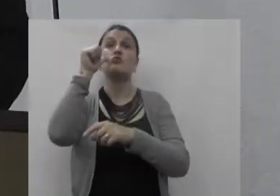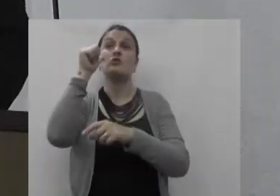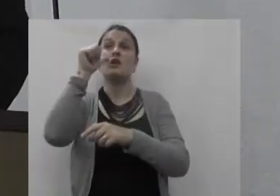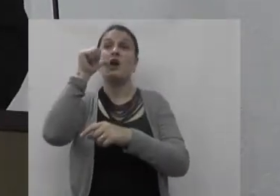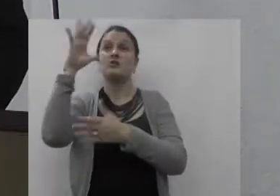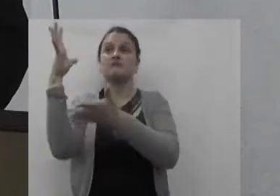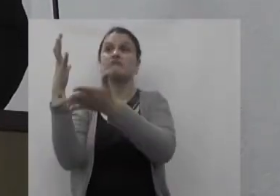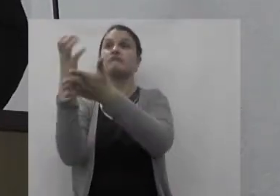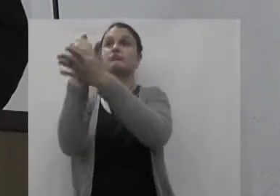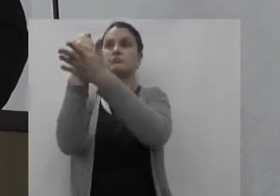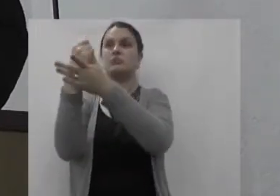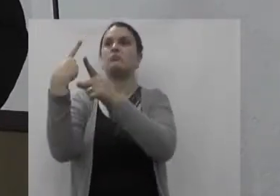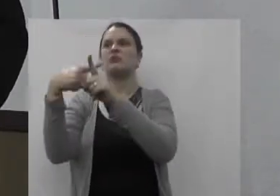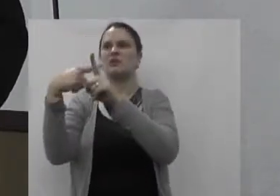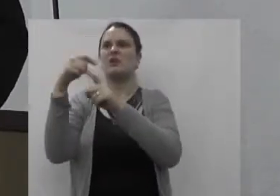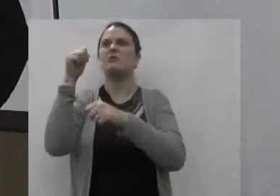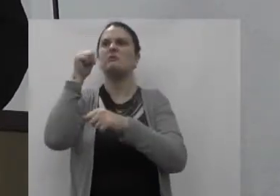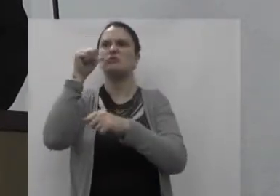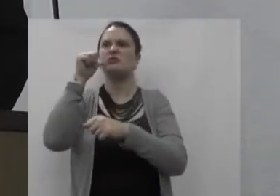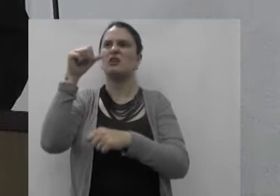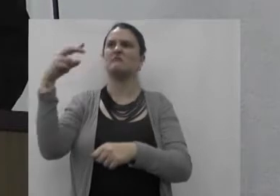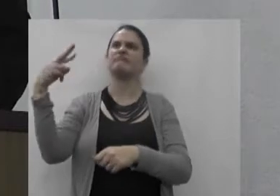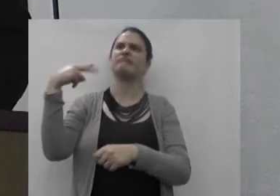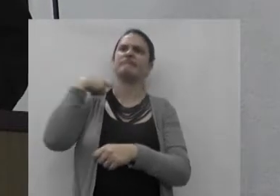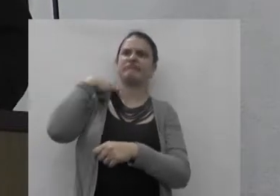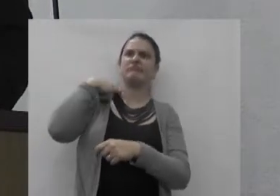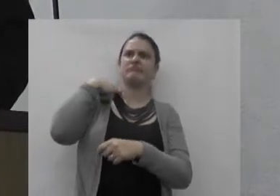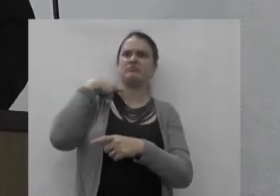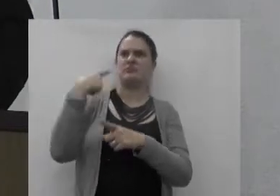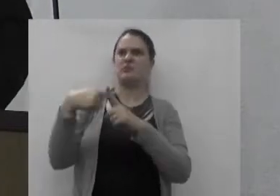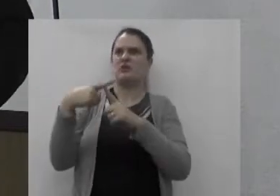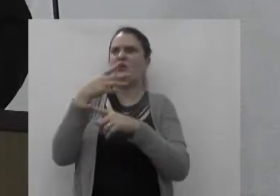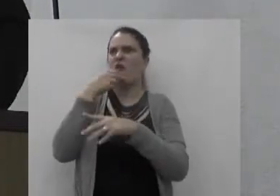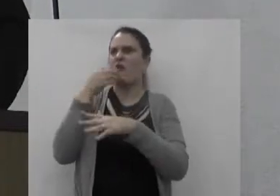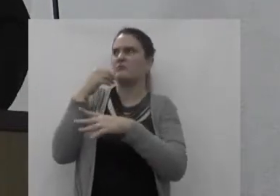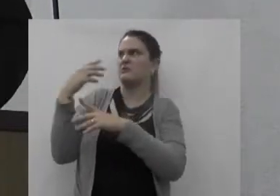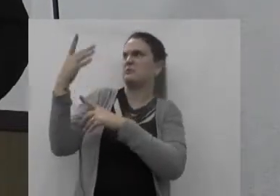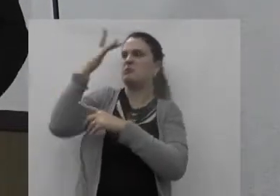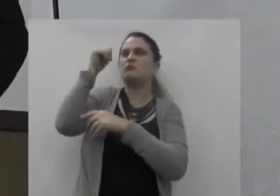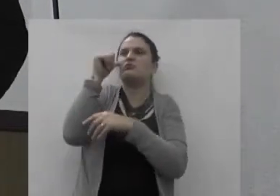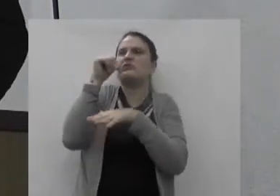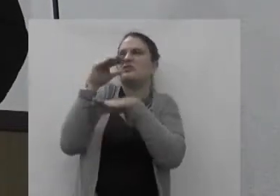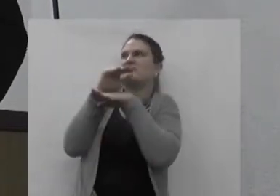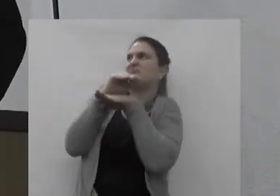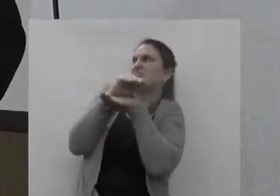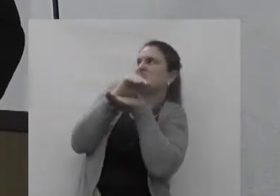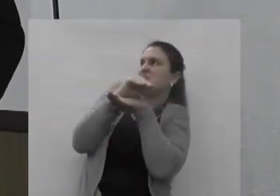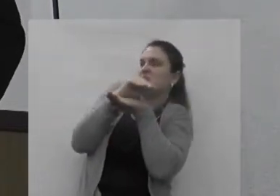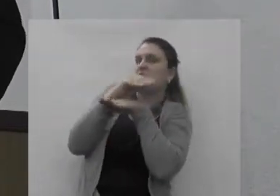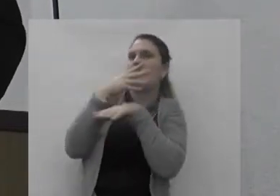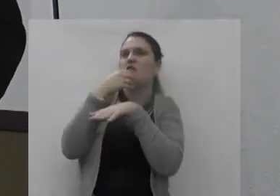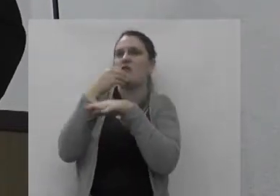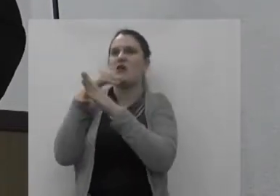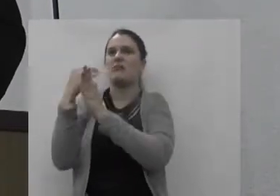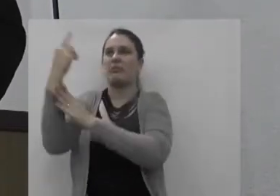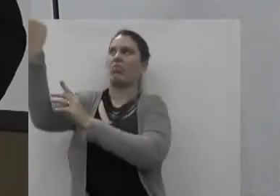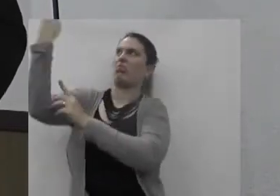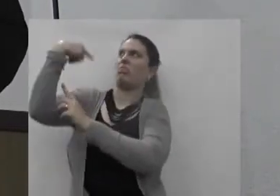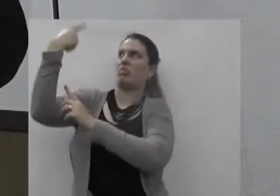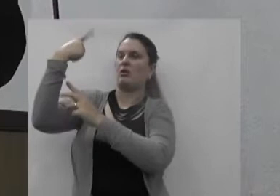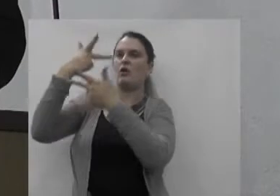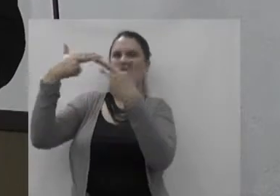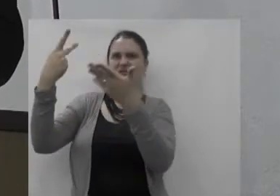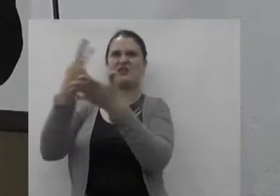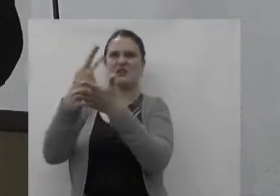as mulheres que são as maiores vítimas desta situação.